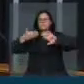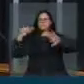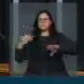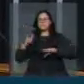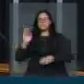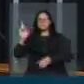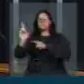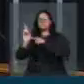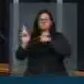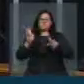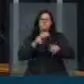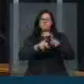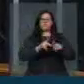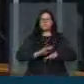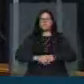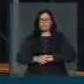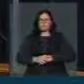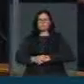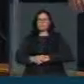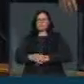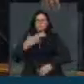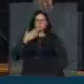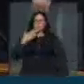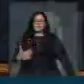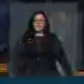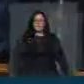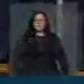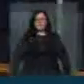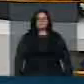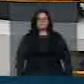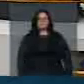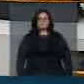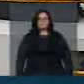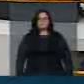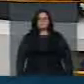representante dos representados brasileiros. Muito obrigado. Tenho dito.